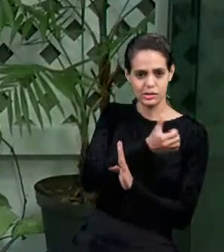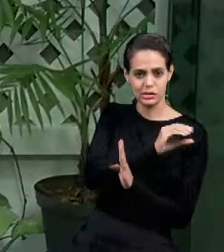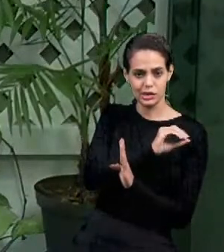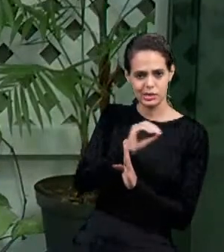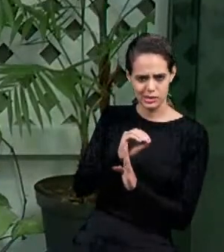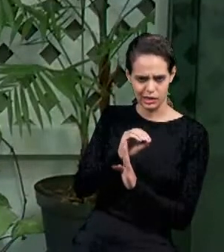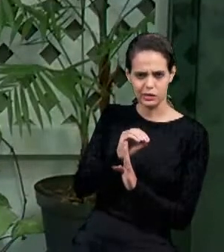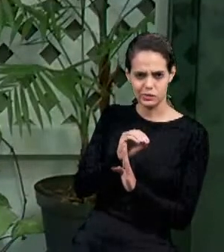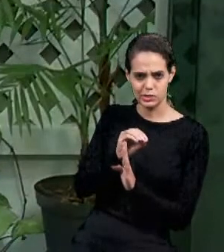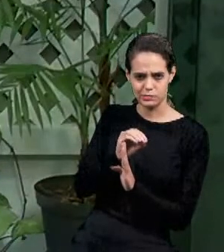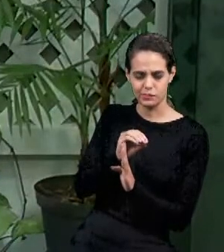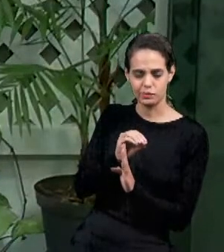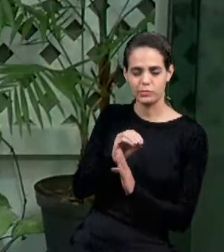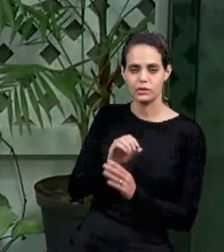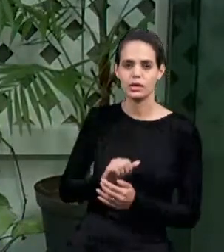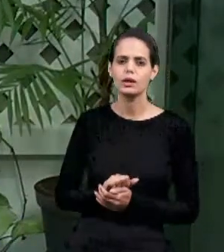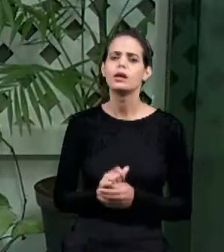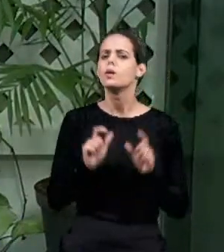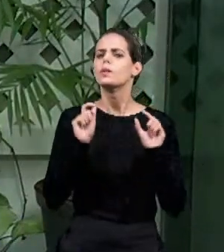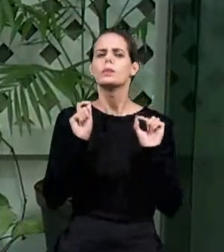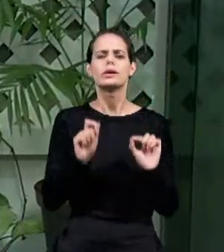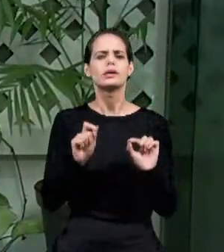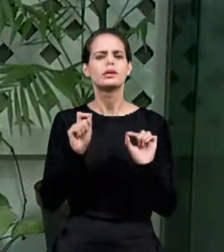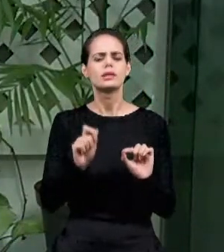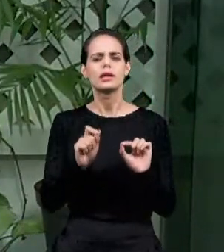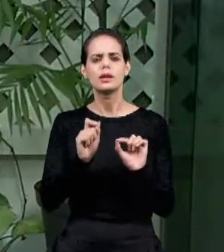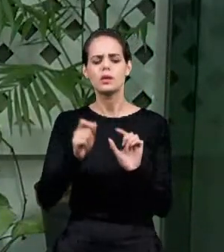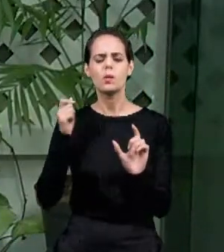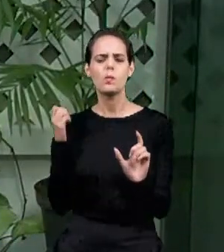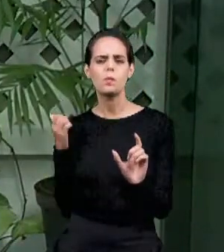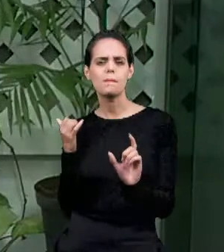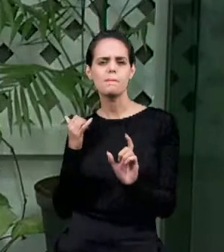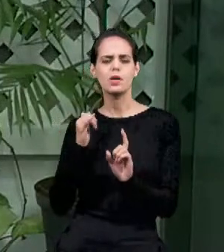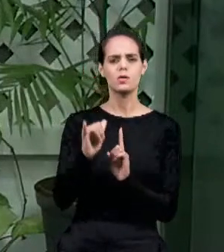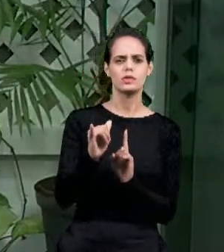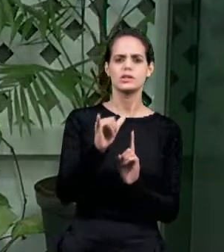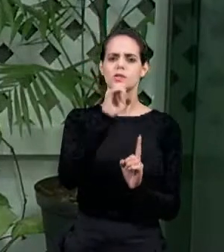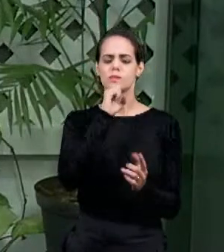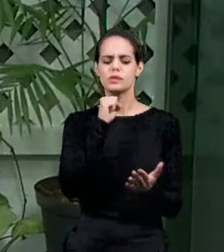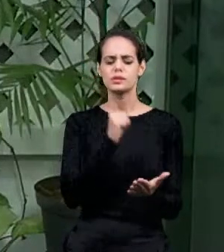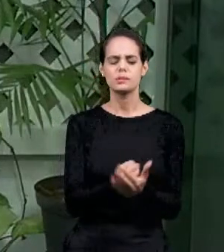uma profecia lá do Velho Testamento com os nossos dias?